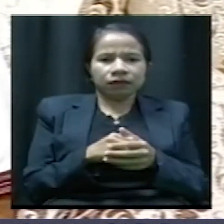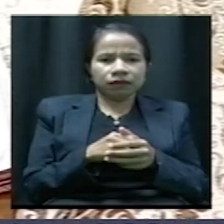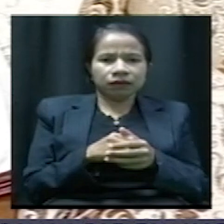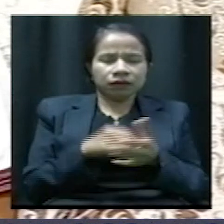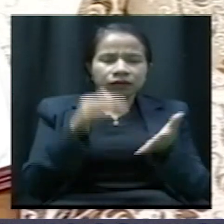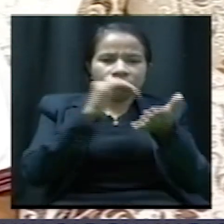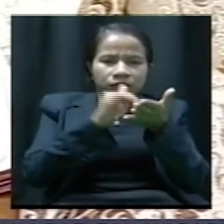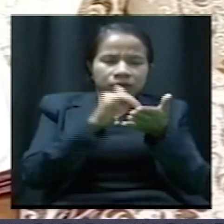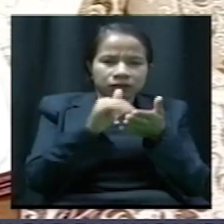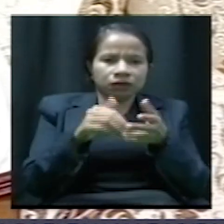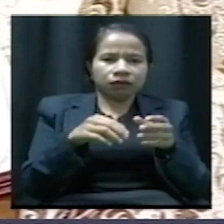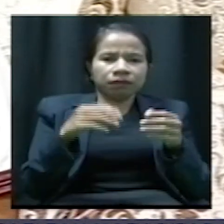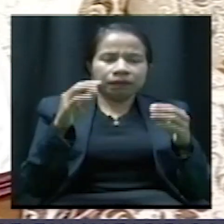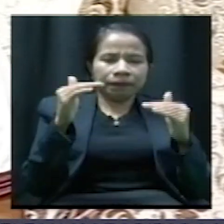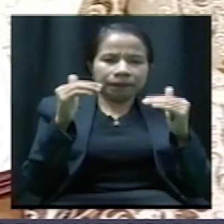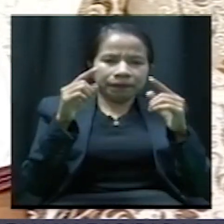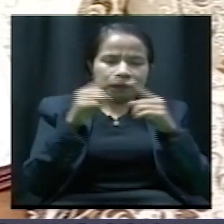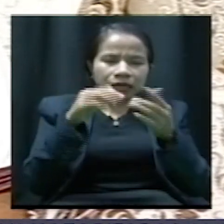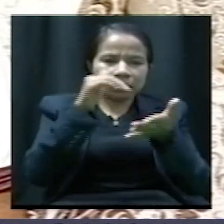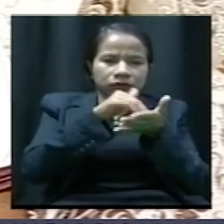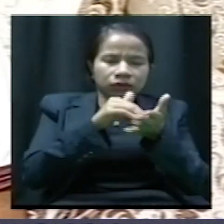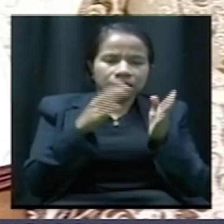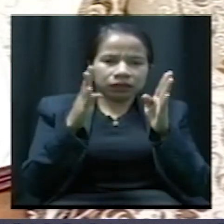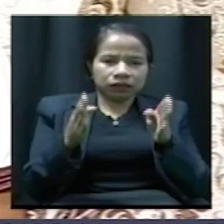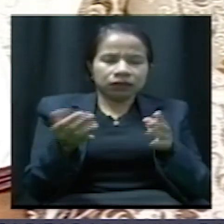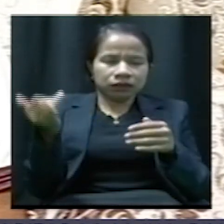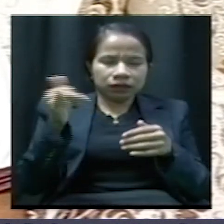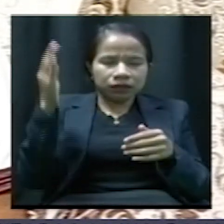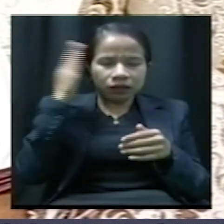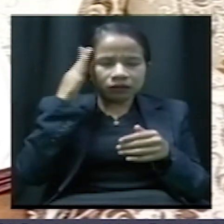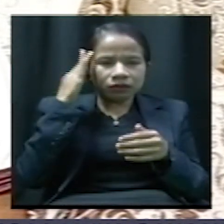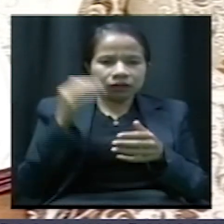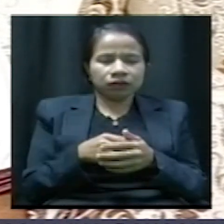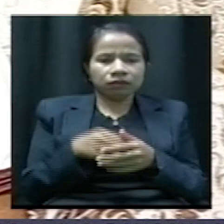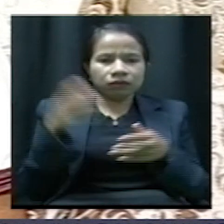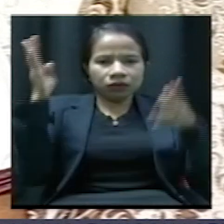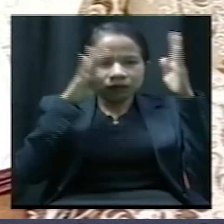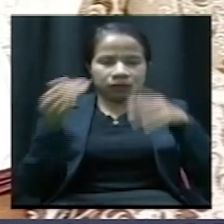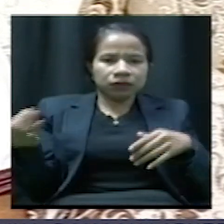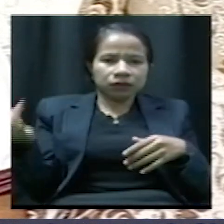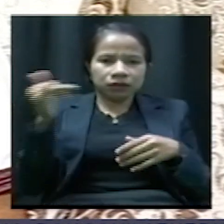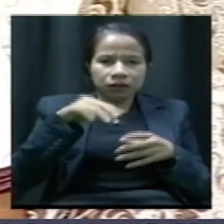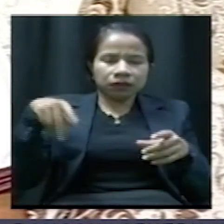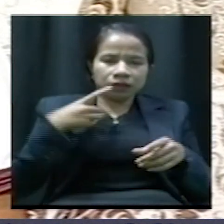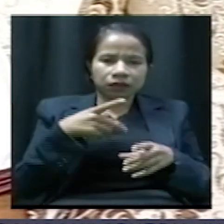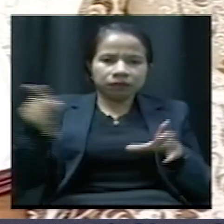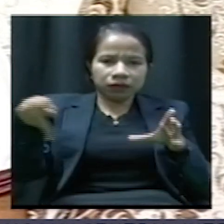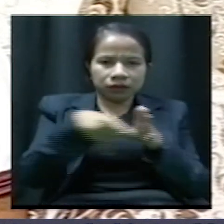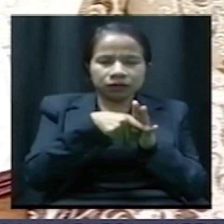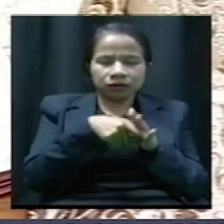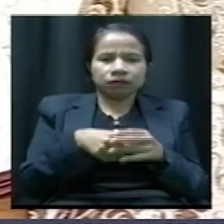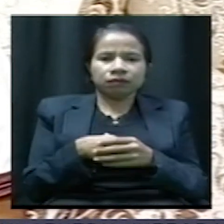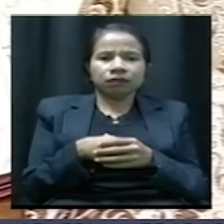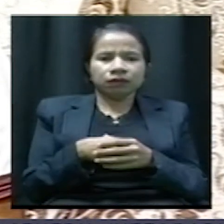curriculum matéria formação nian ba estudante sira tu entende. E situação sira ne bema kita acompanha e itinerain construção